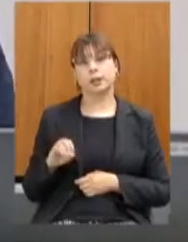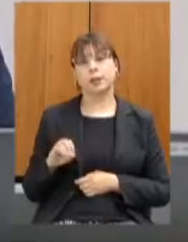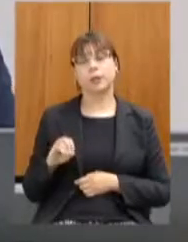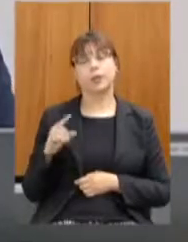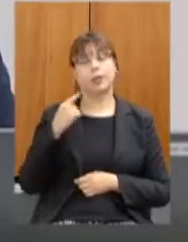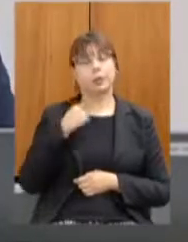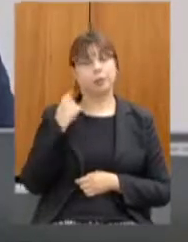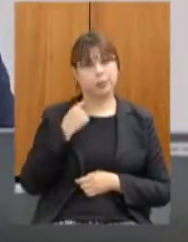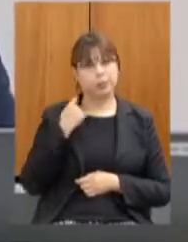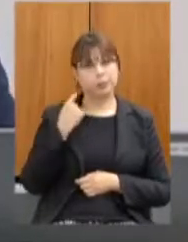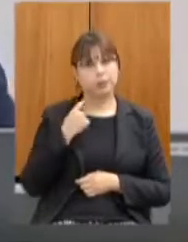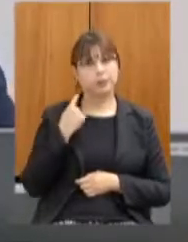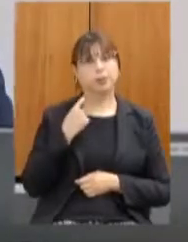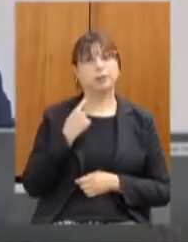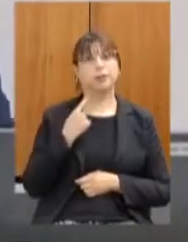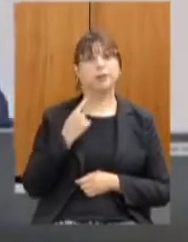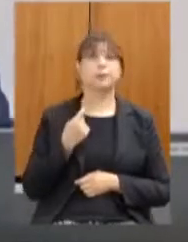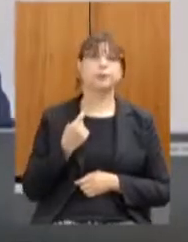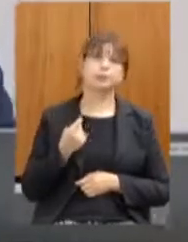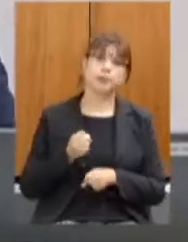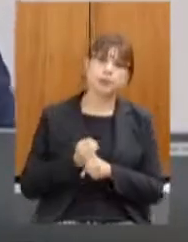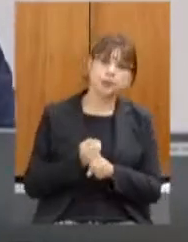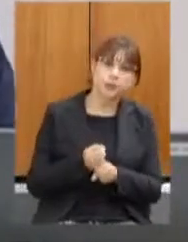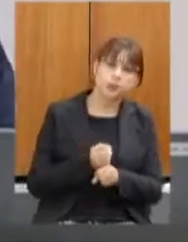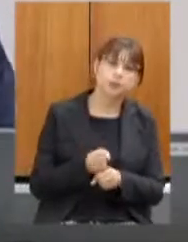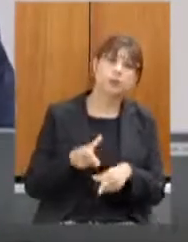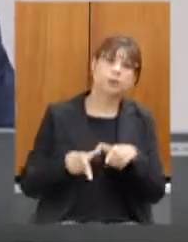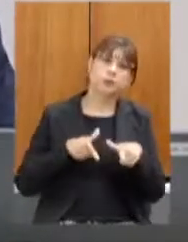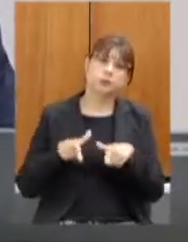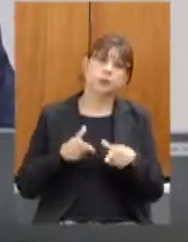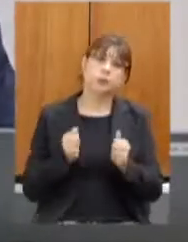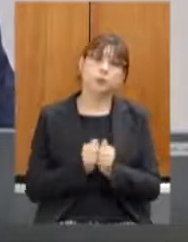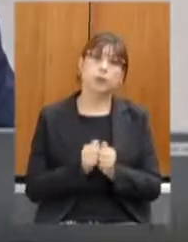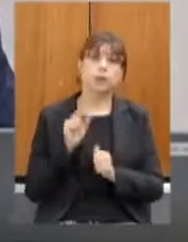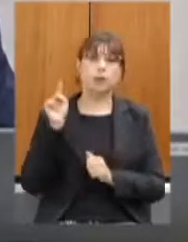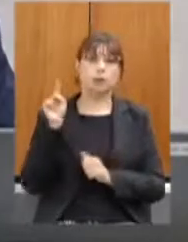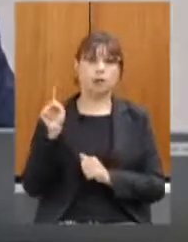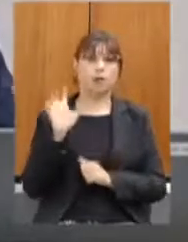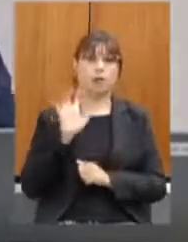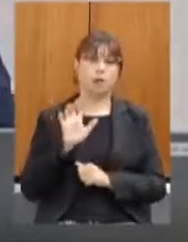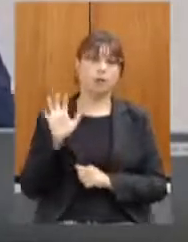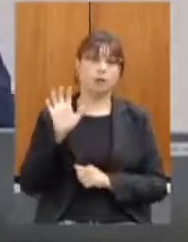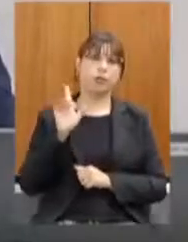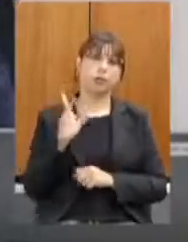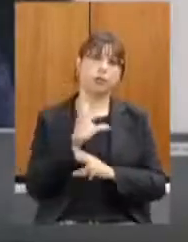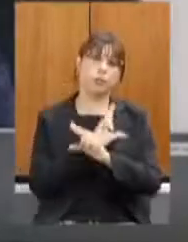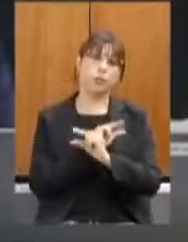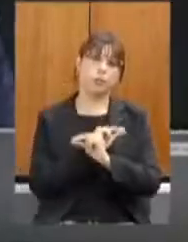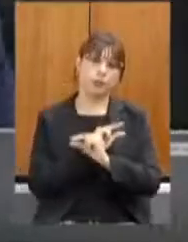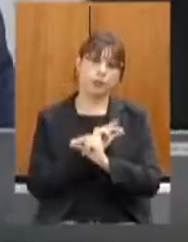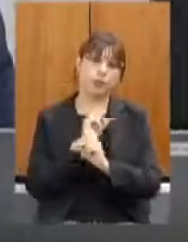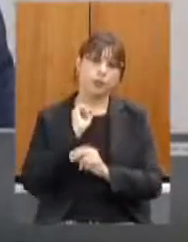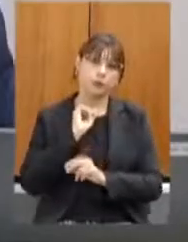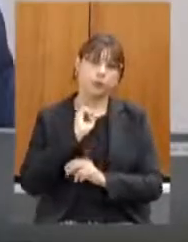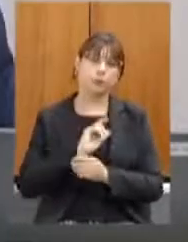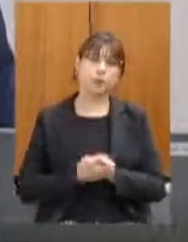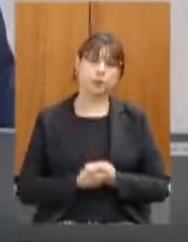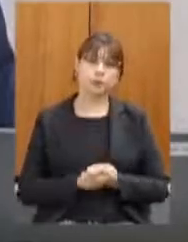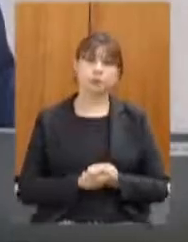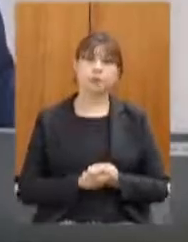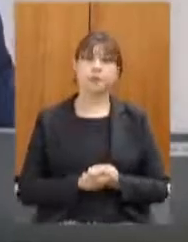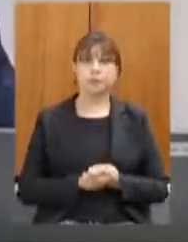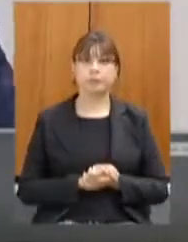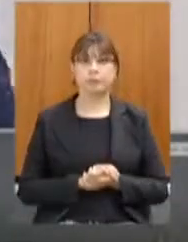de vários mandatos na região de Patos de Minas que tem feito um trabalho Espetacular mesmo na sua idade